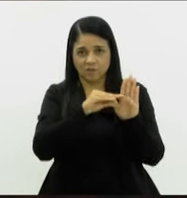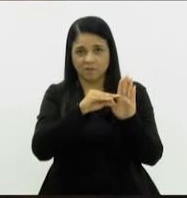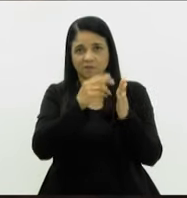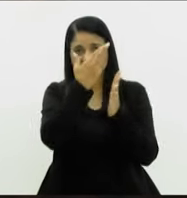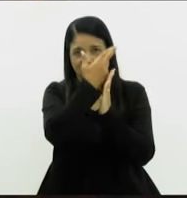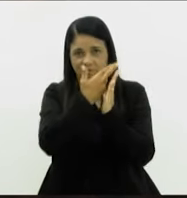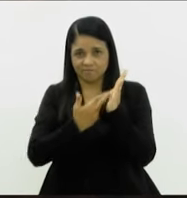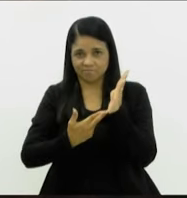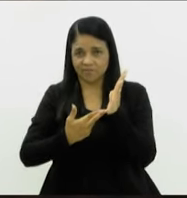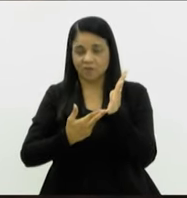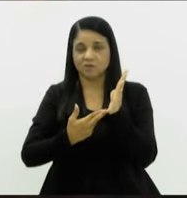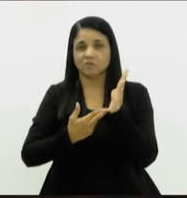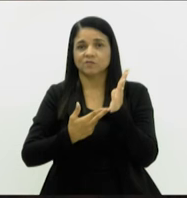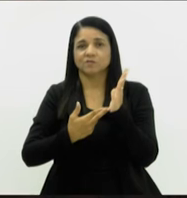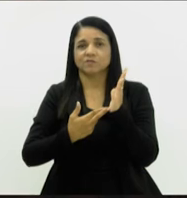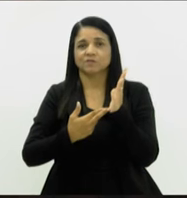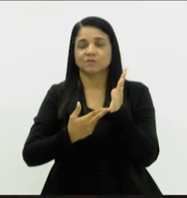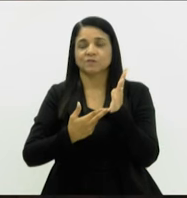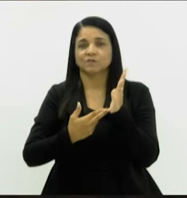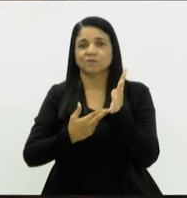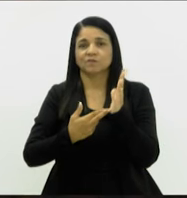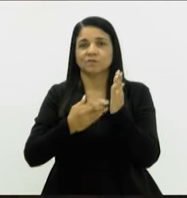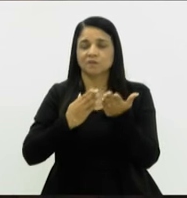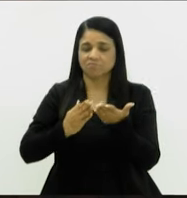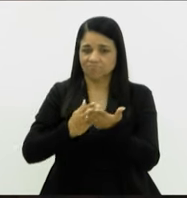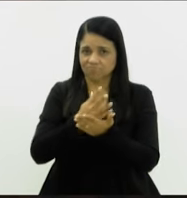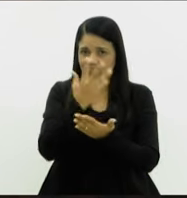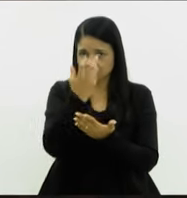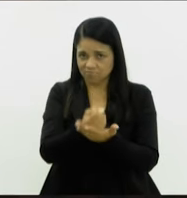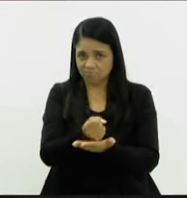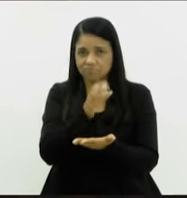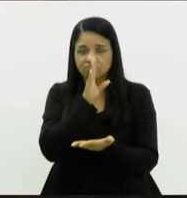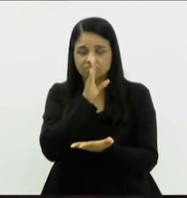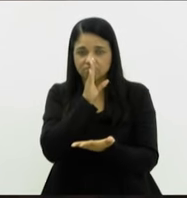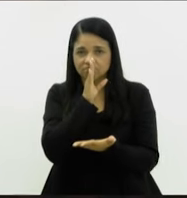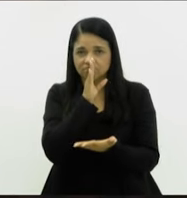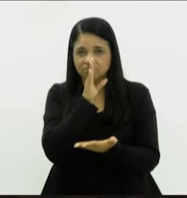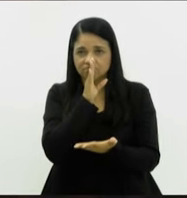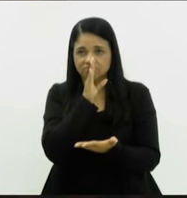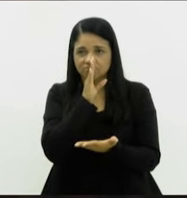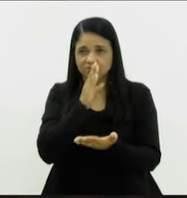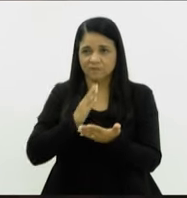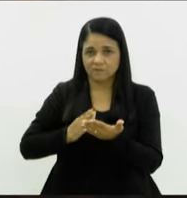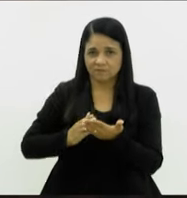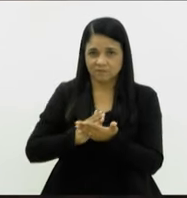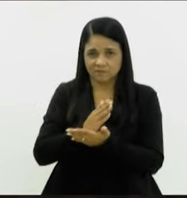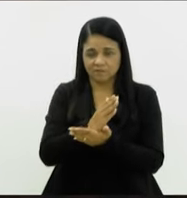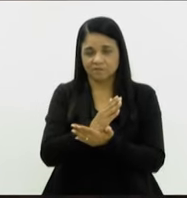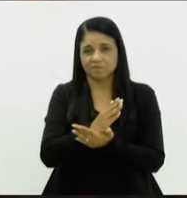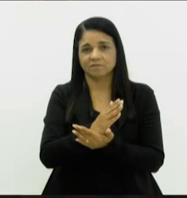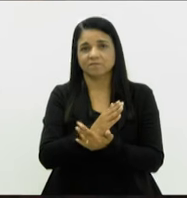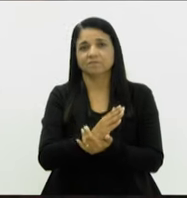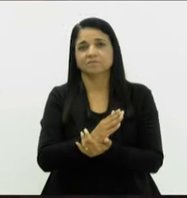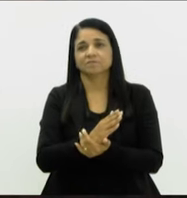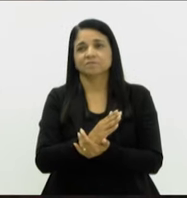redação. Os senhores que aprovam, permaneçam como estão. Aprovado.